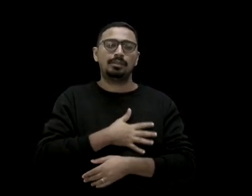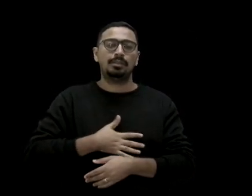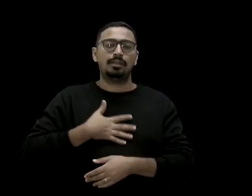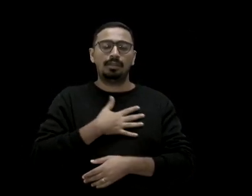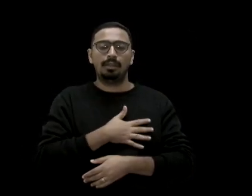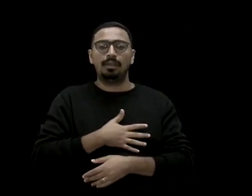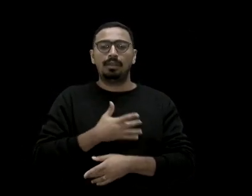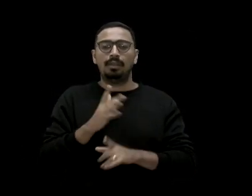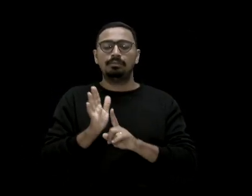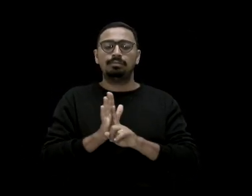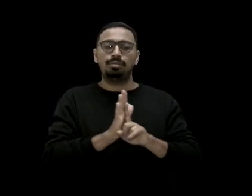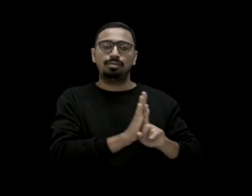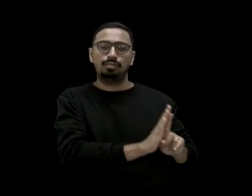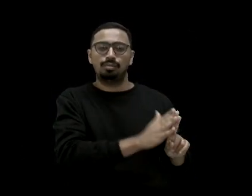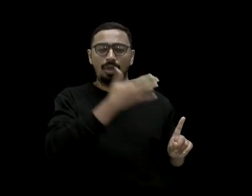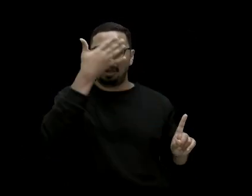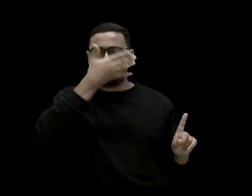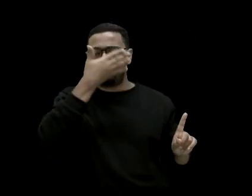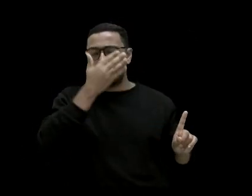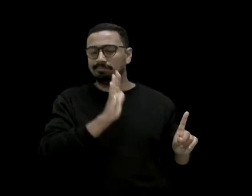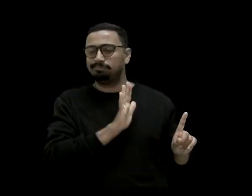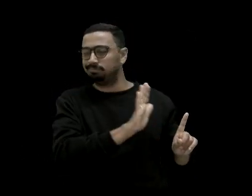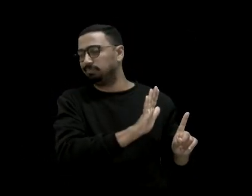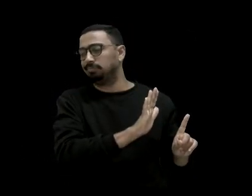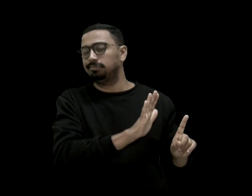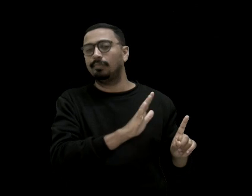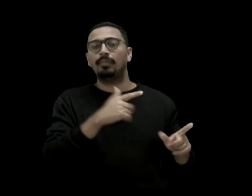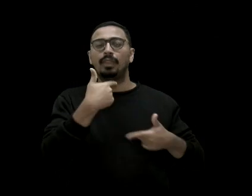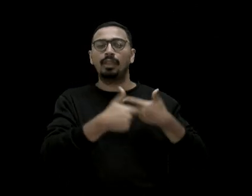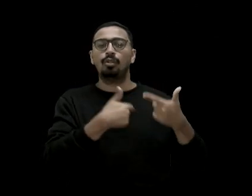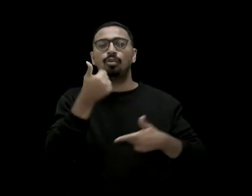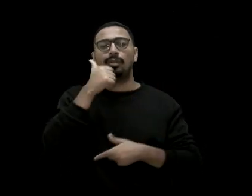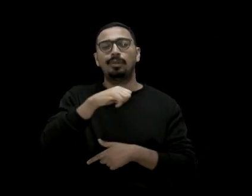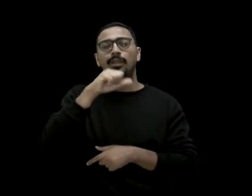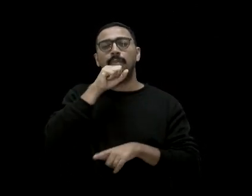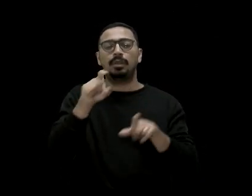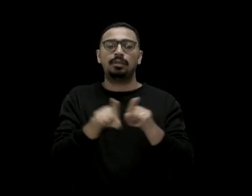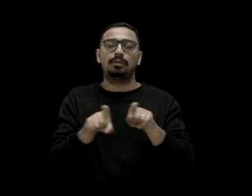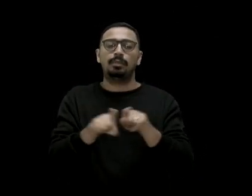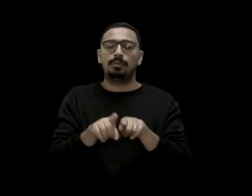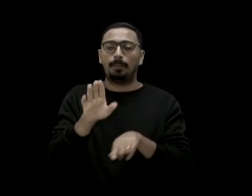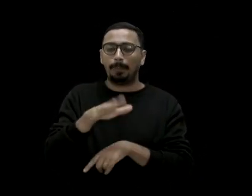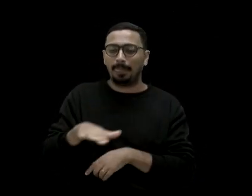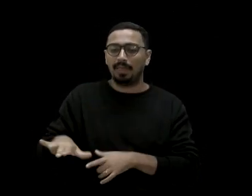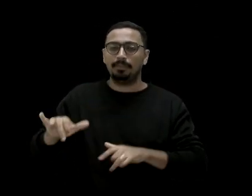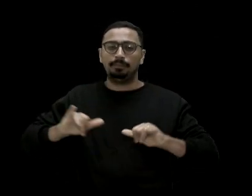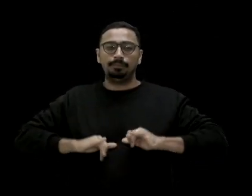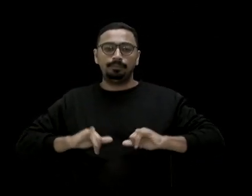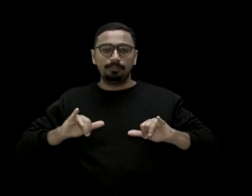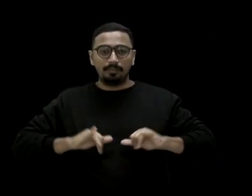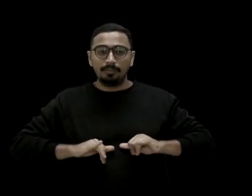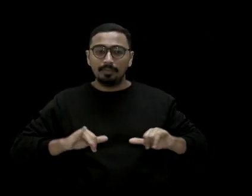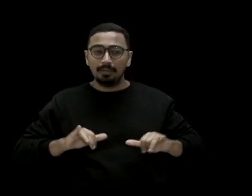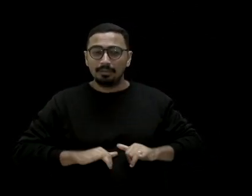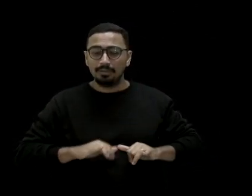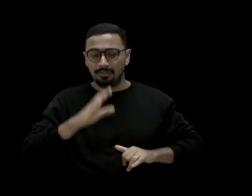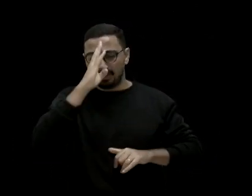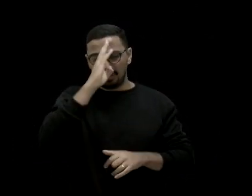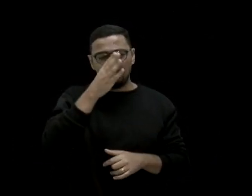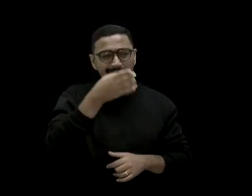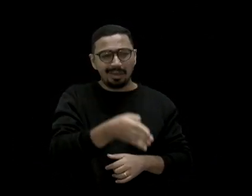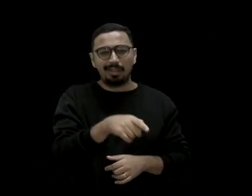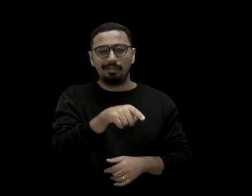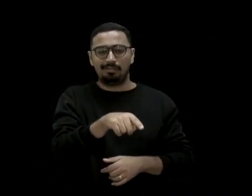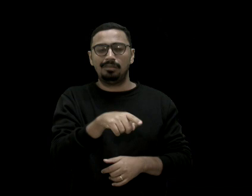invisível. Essa luta não é só pelas mães, mas também pelas crianças que sofrem e são impactadas diretamente por